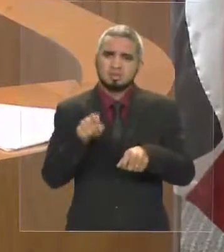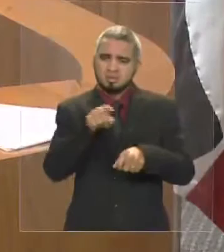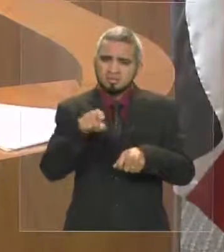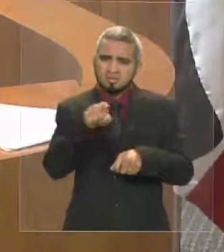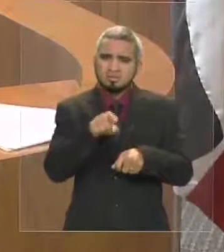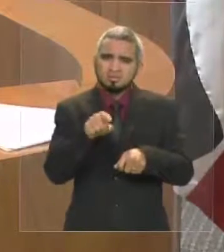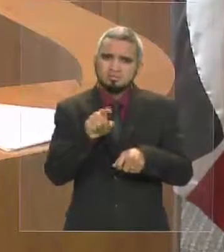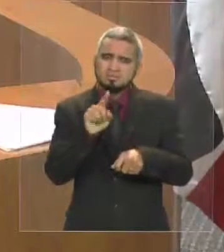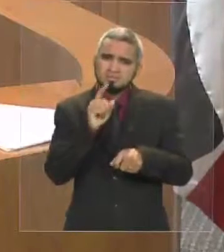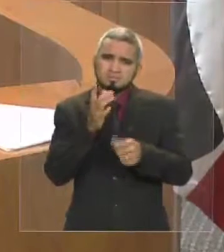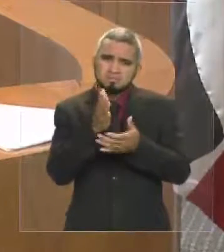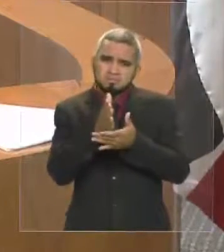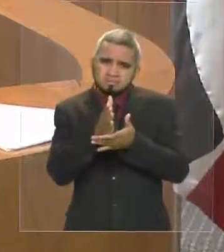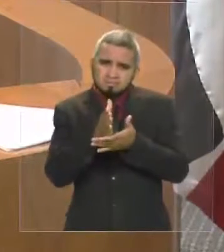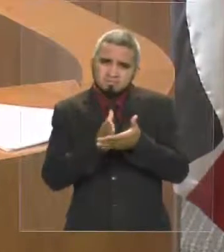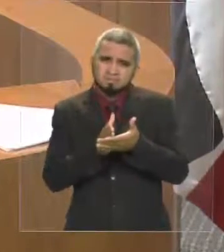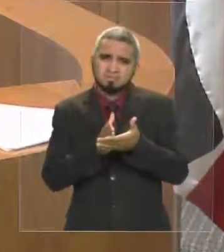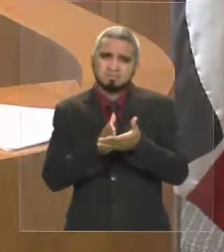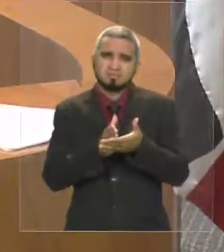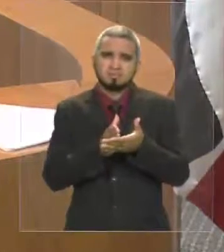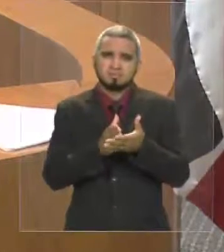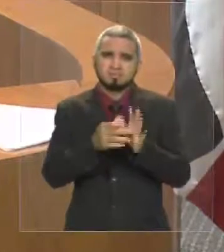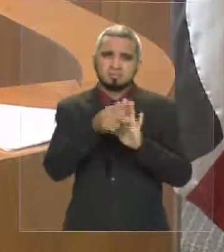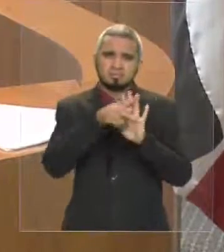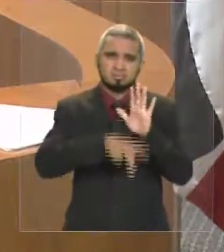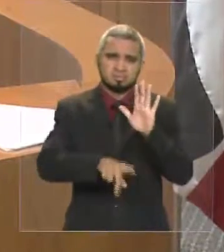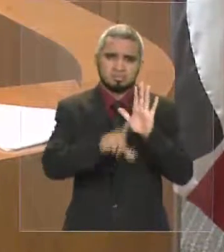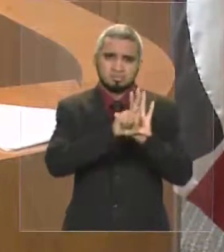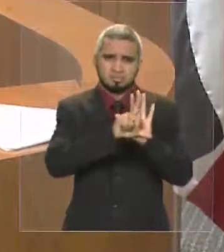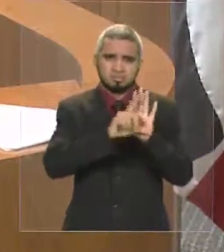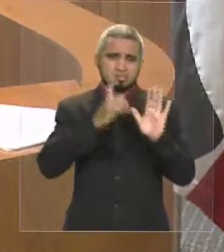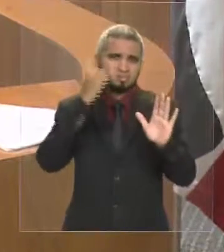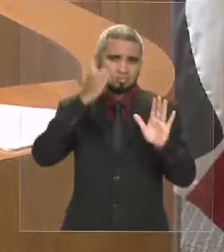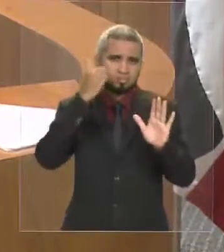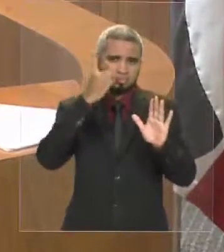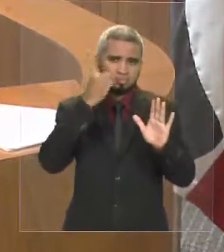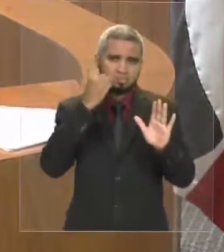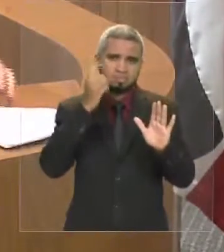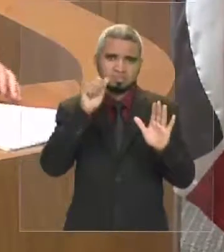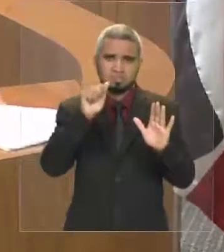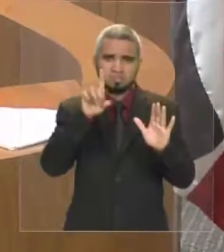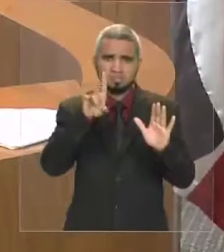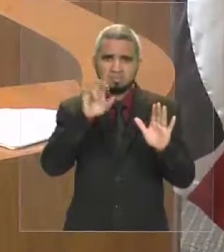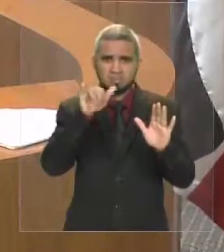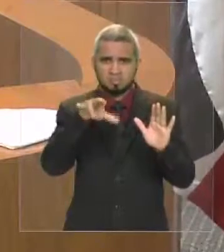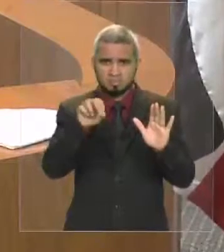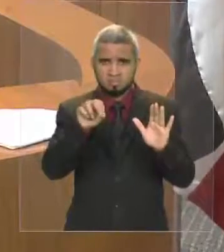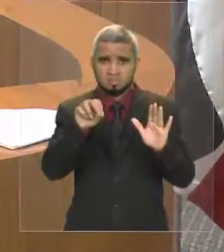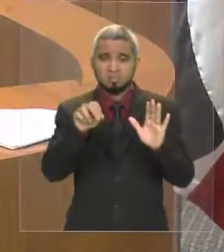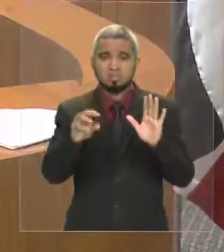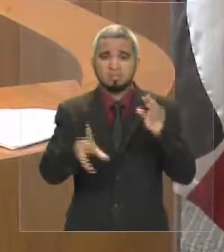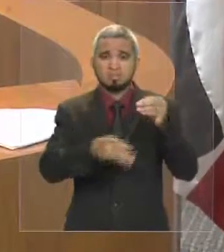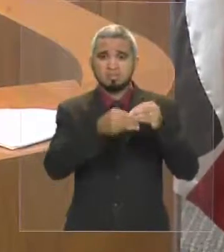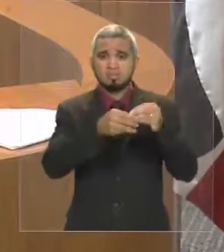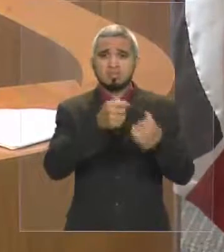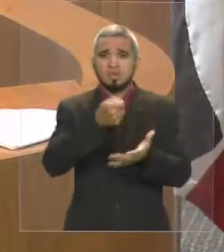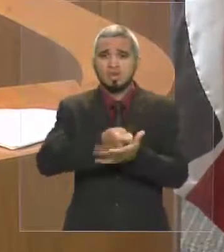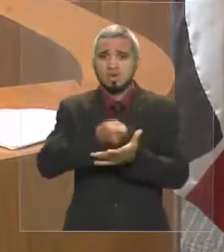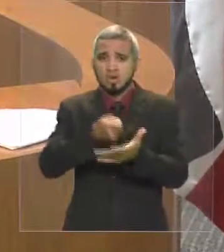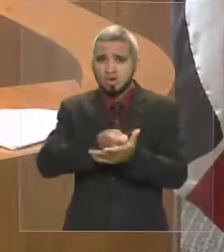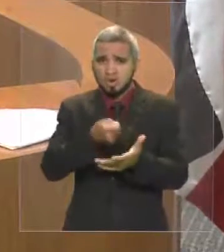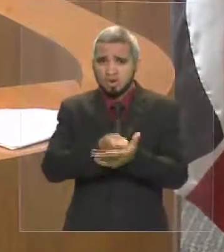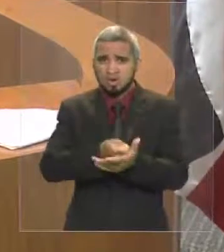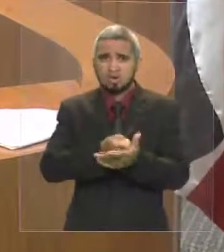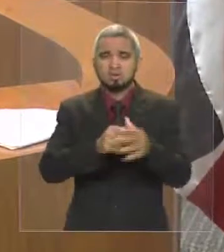menos uma parte desse projeto de lei, deputado Adriano, ao incluir a obrigação dessa empresa milionária em